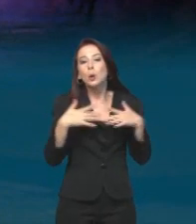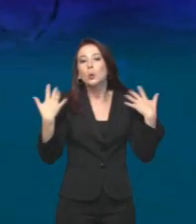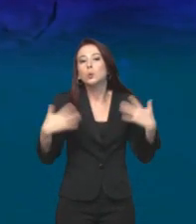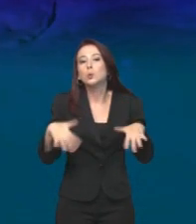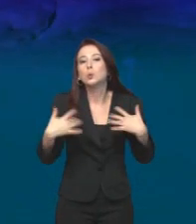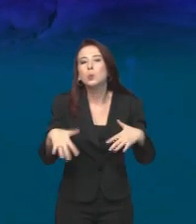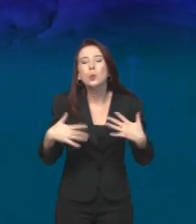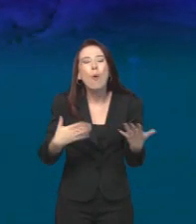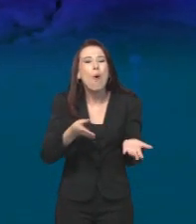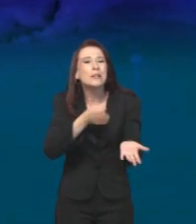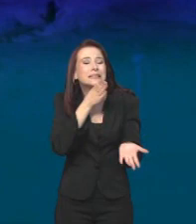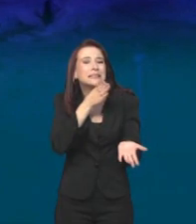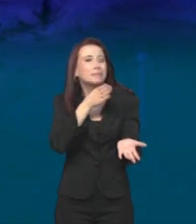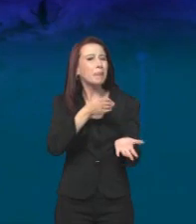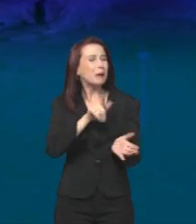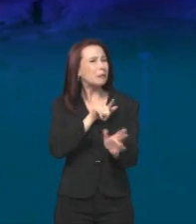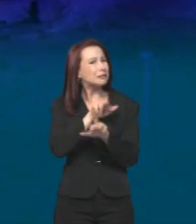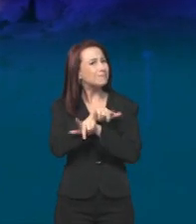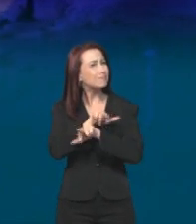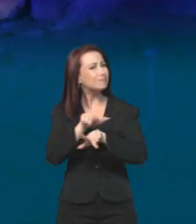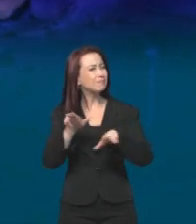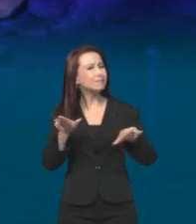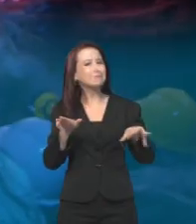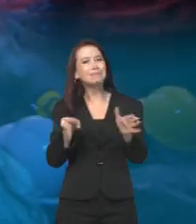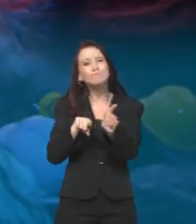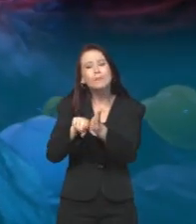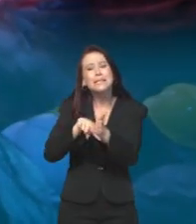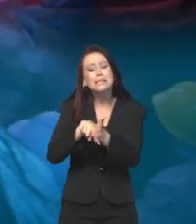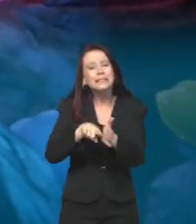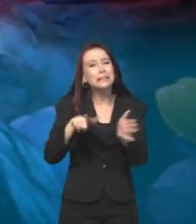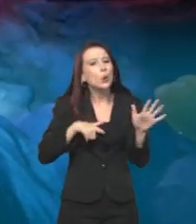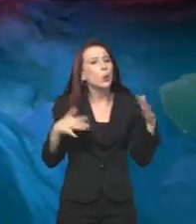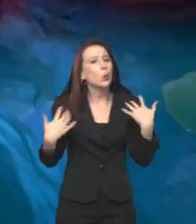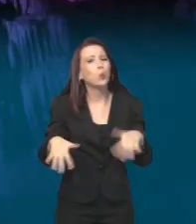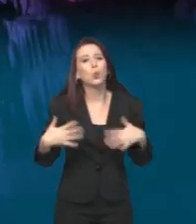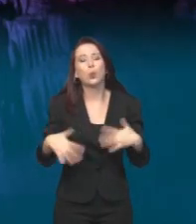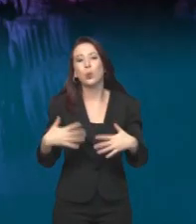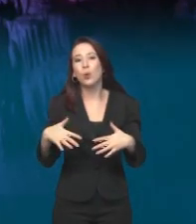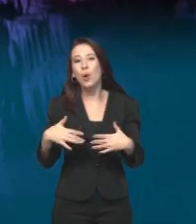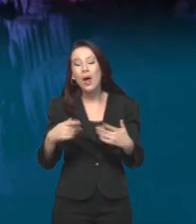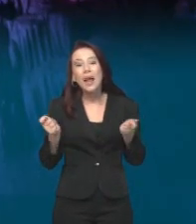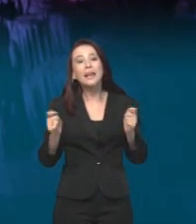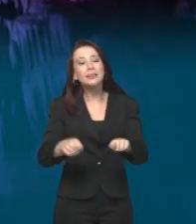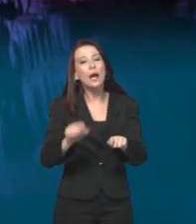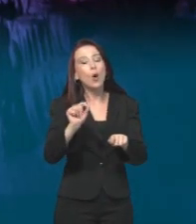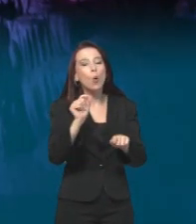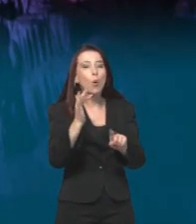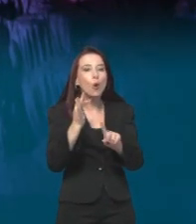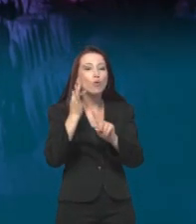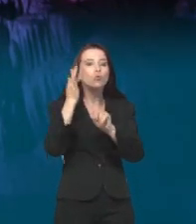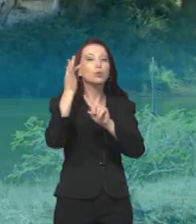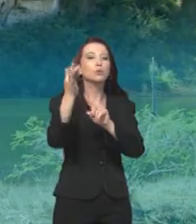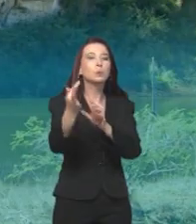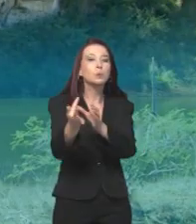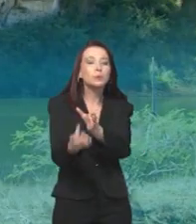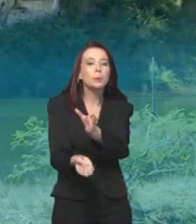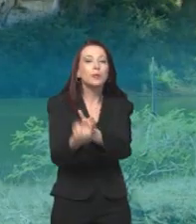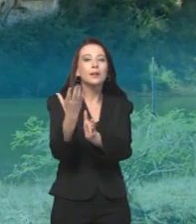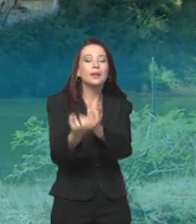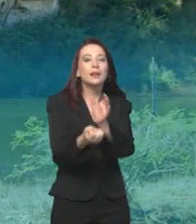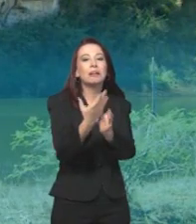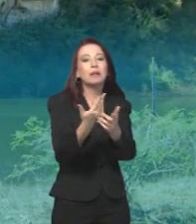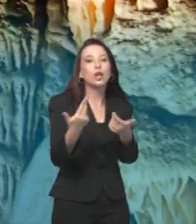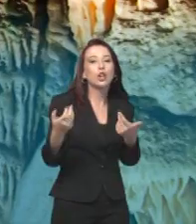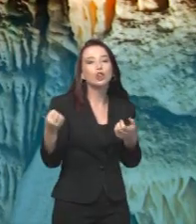tudo isto, as riquezas de tudo isto, certamente vão induzir a